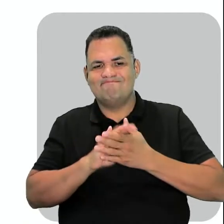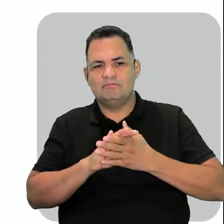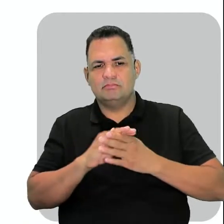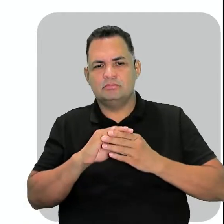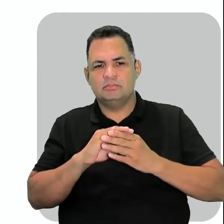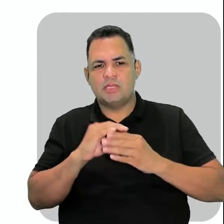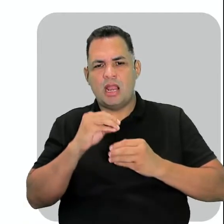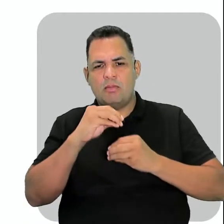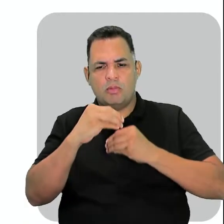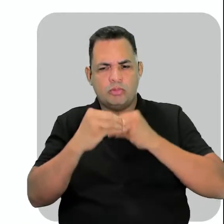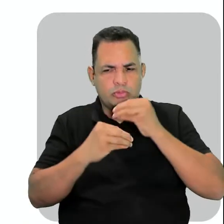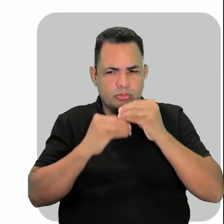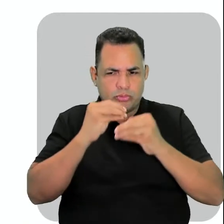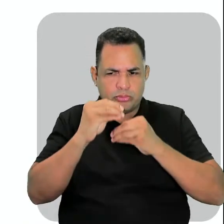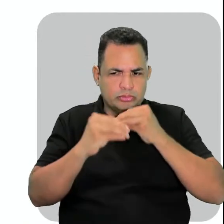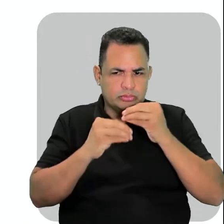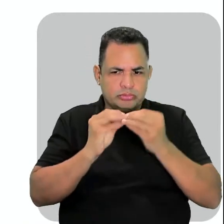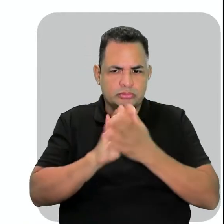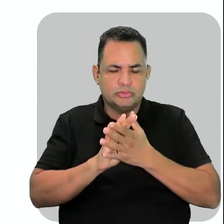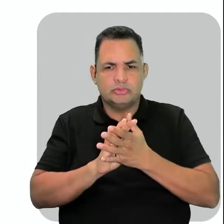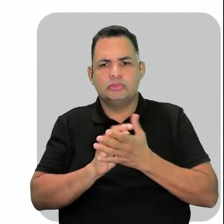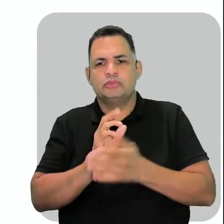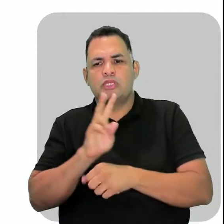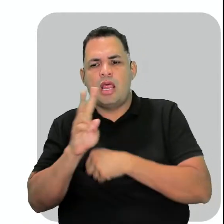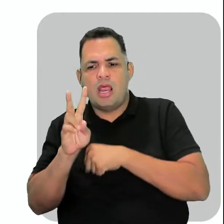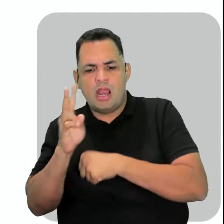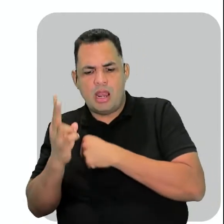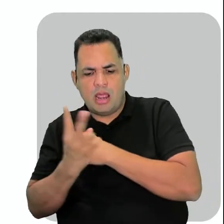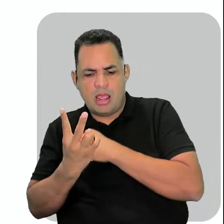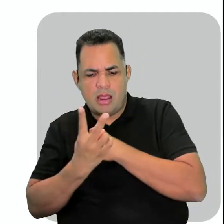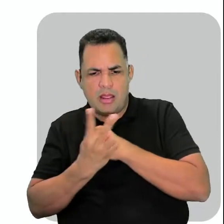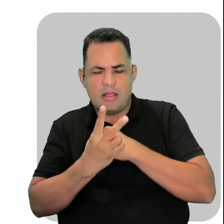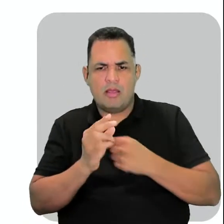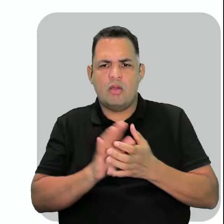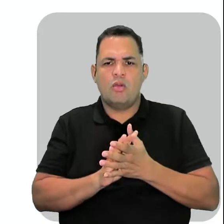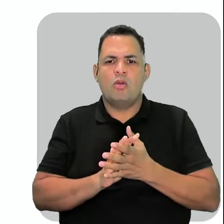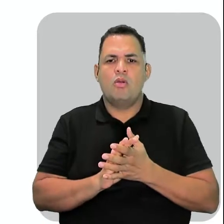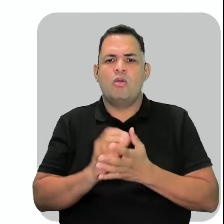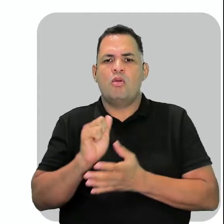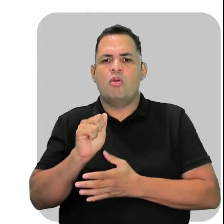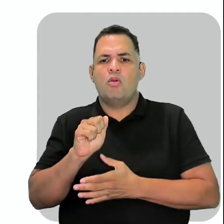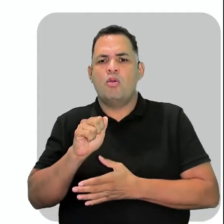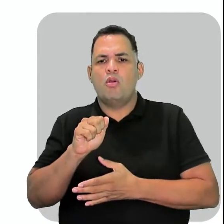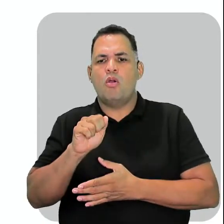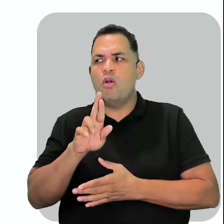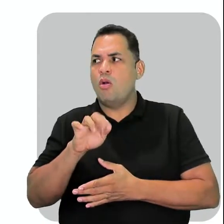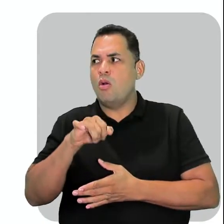de anticorpos, de hormônios como a serotonina,